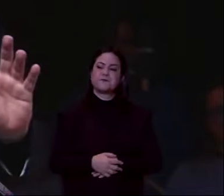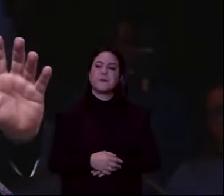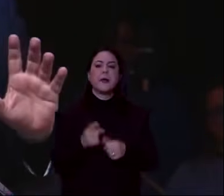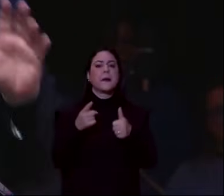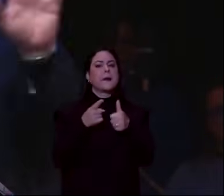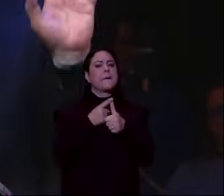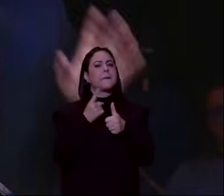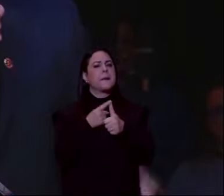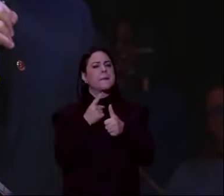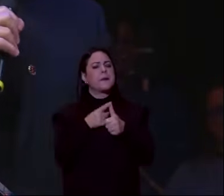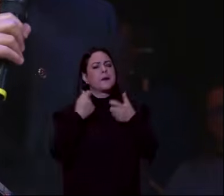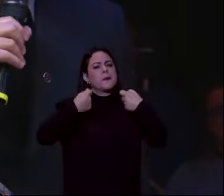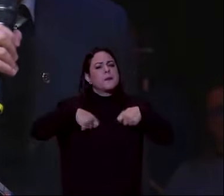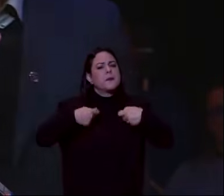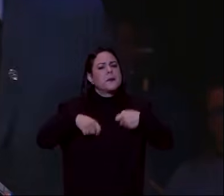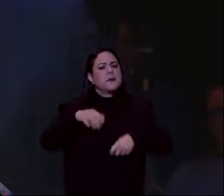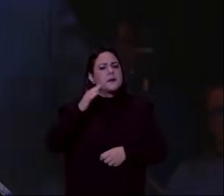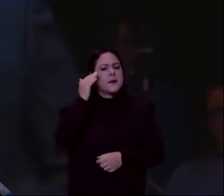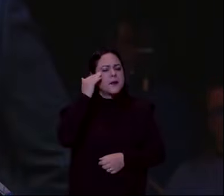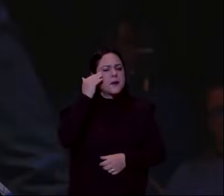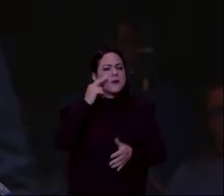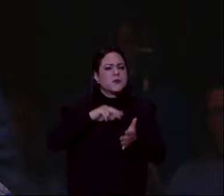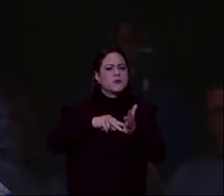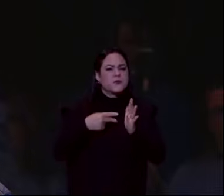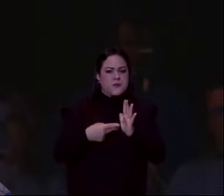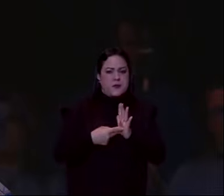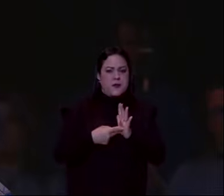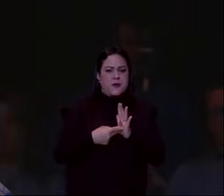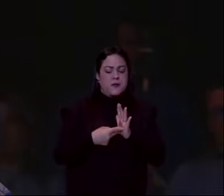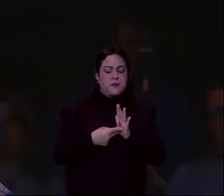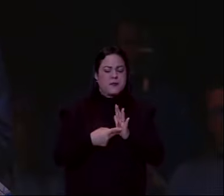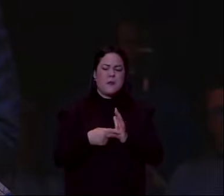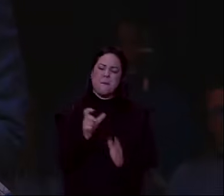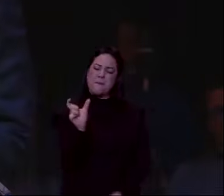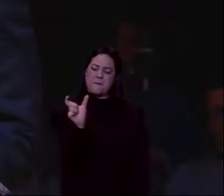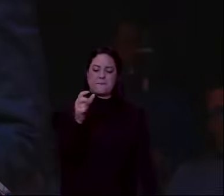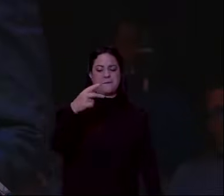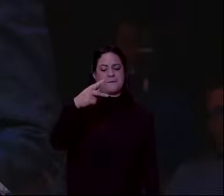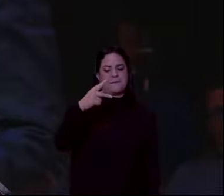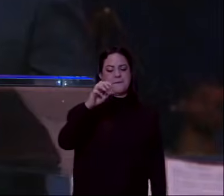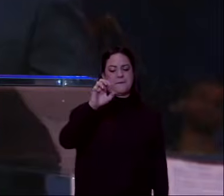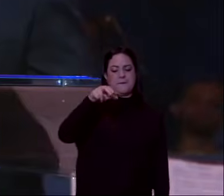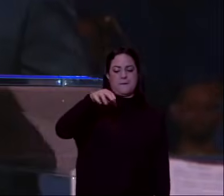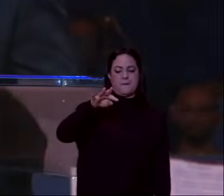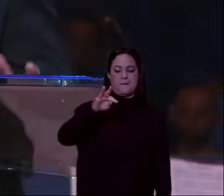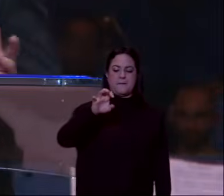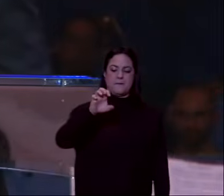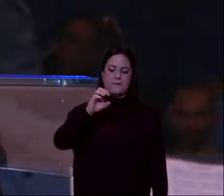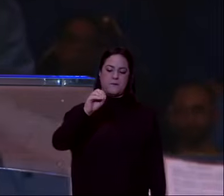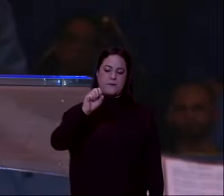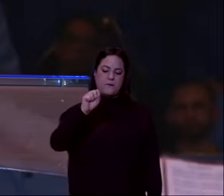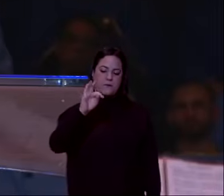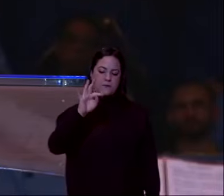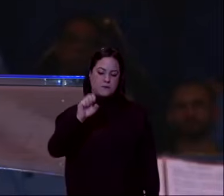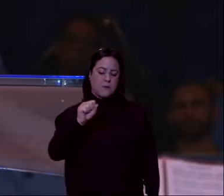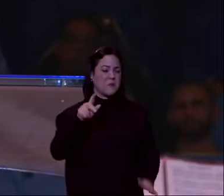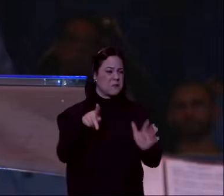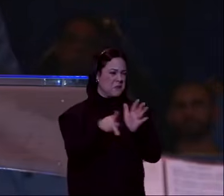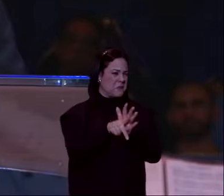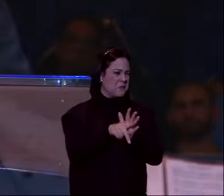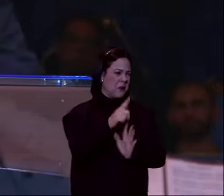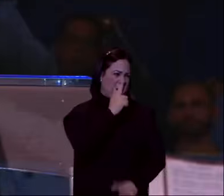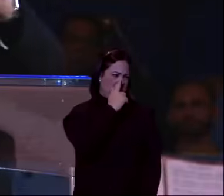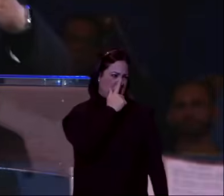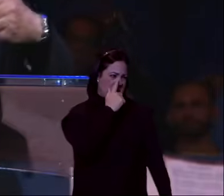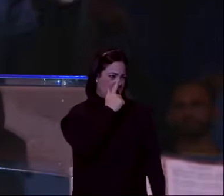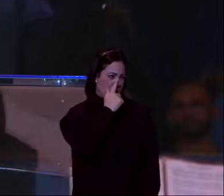que a gente precisa entender é o sentido da palavra Pentecoste. É uma palavra grega que